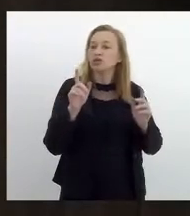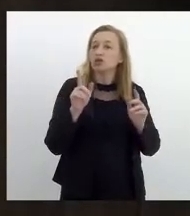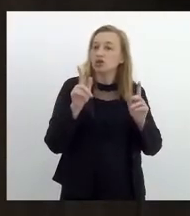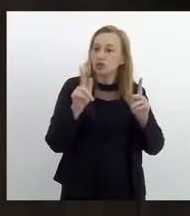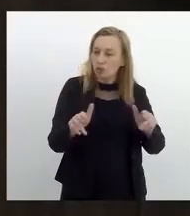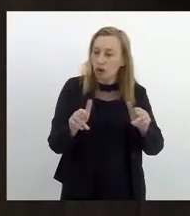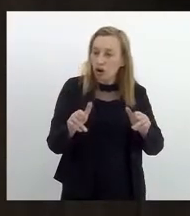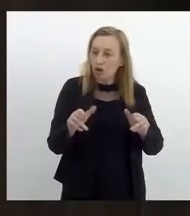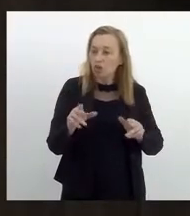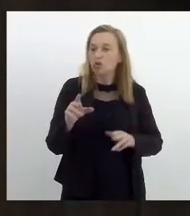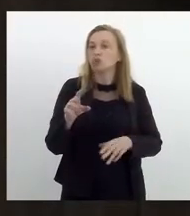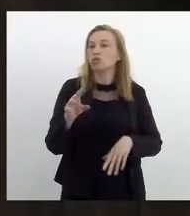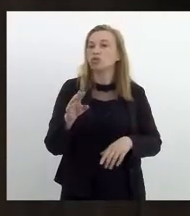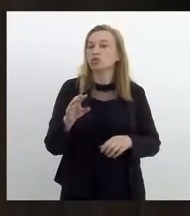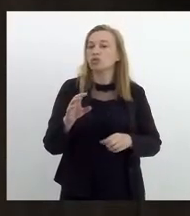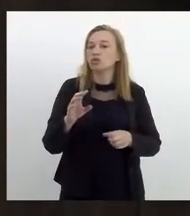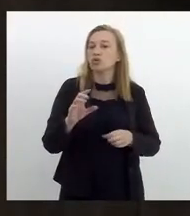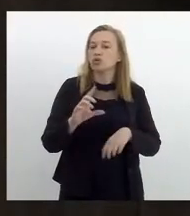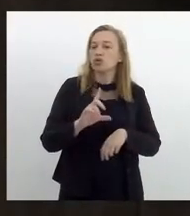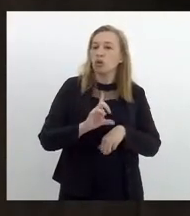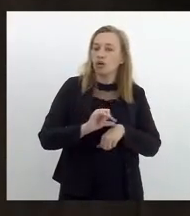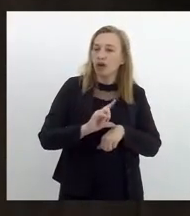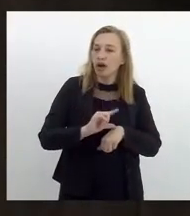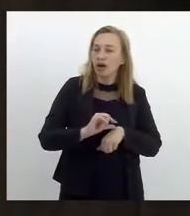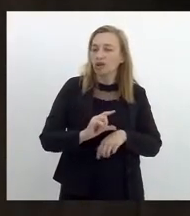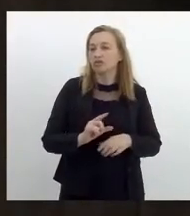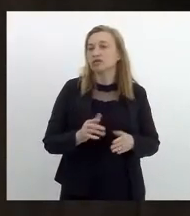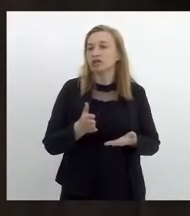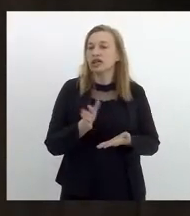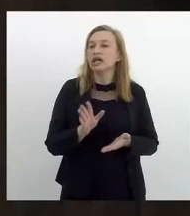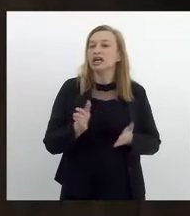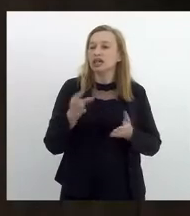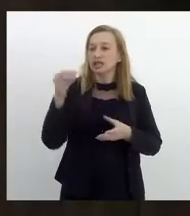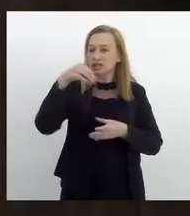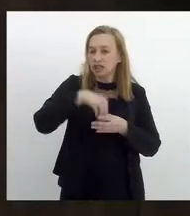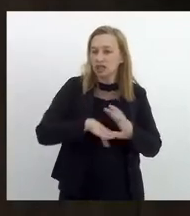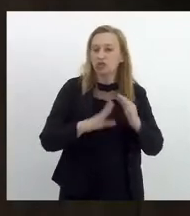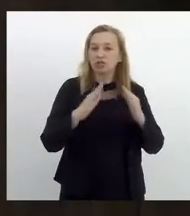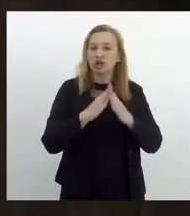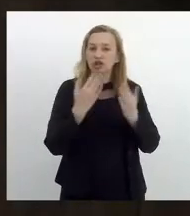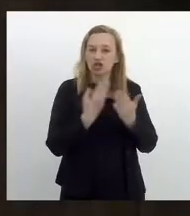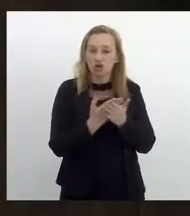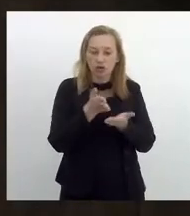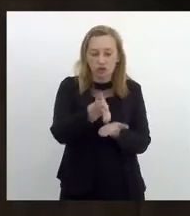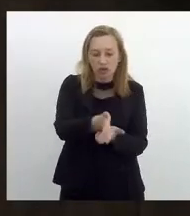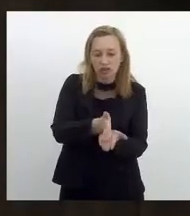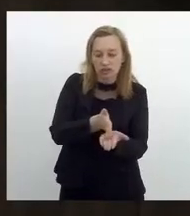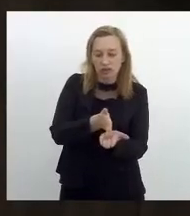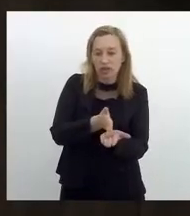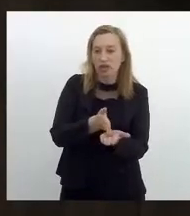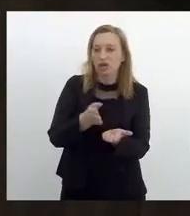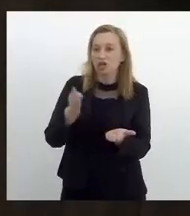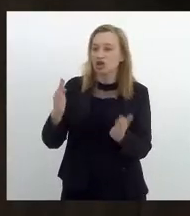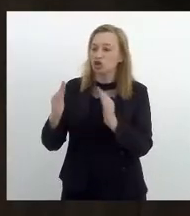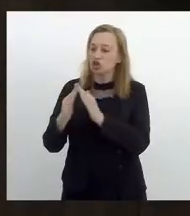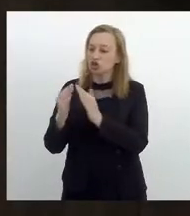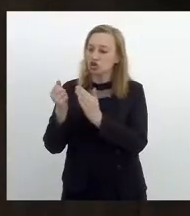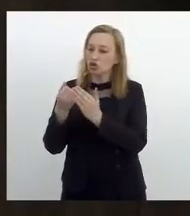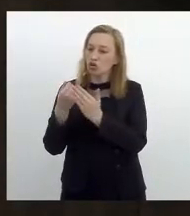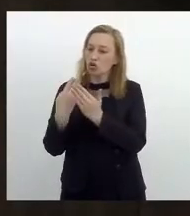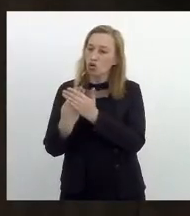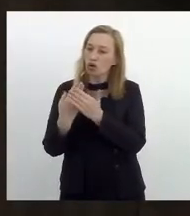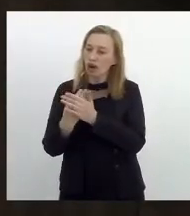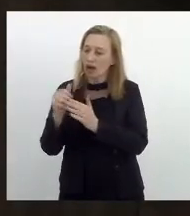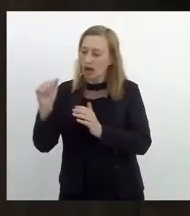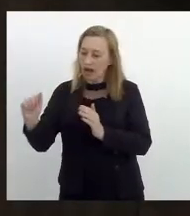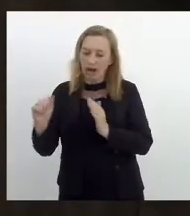E dentro da escola havia uma divisão espacial para que uma área fosse da escola A e outra área da escola B. Eu acho que,